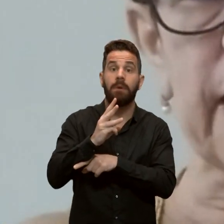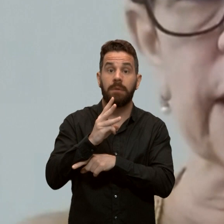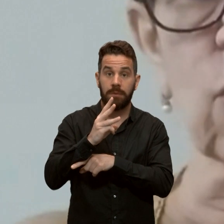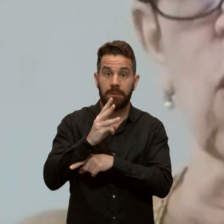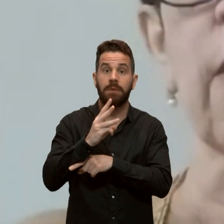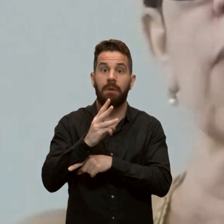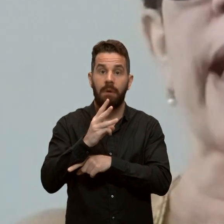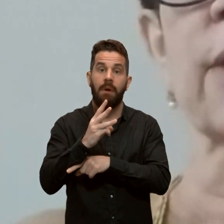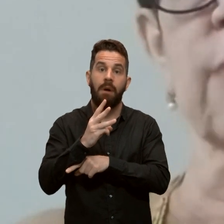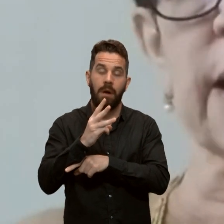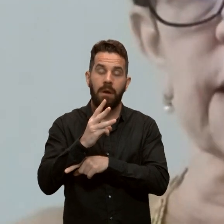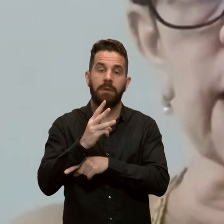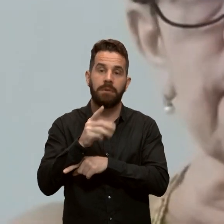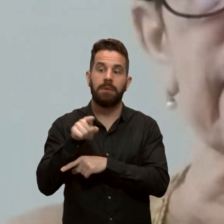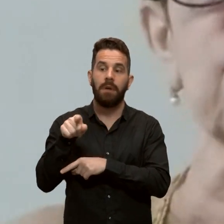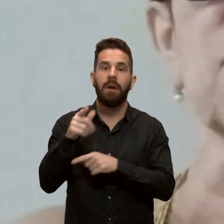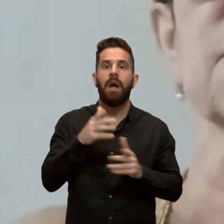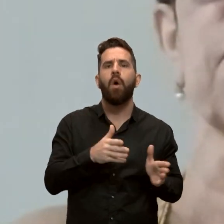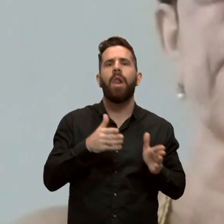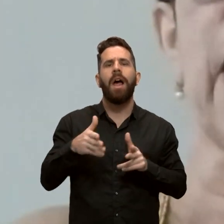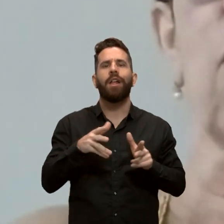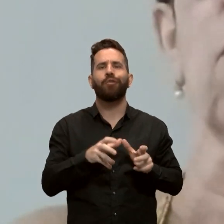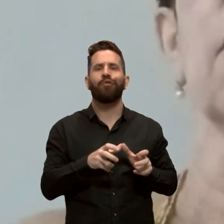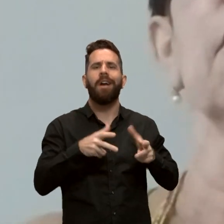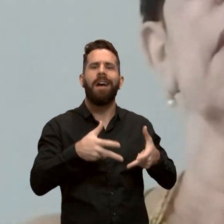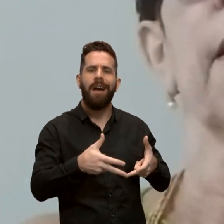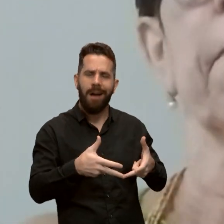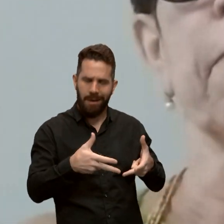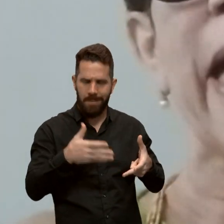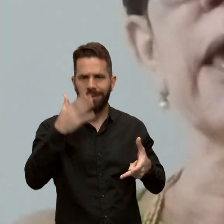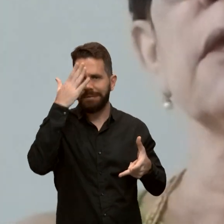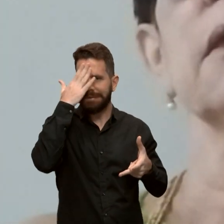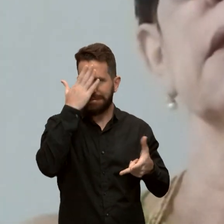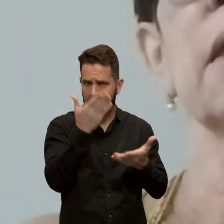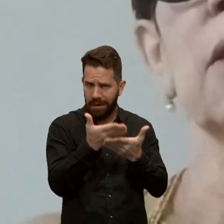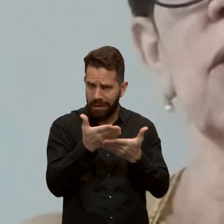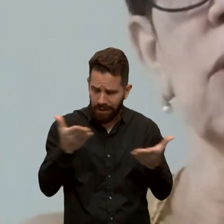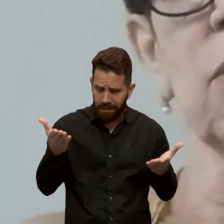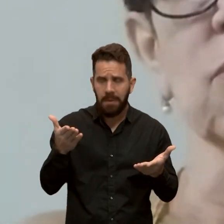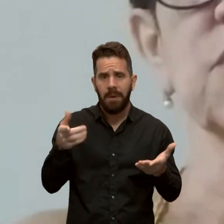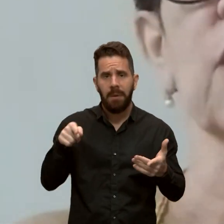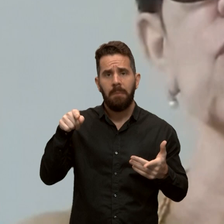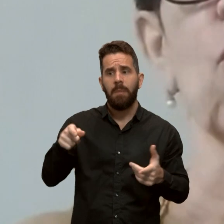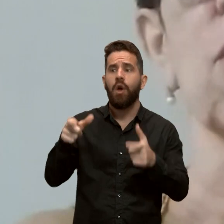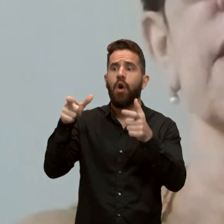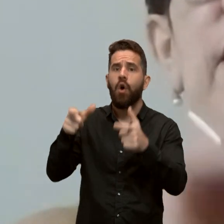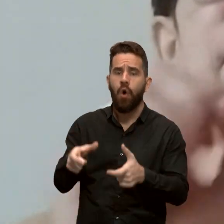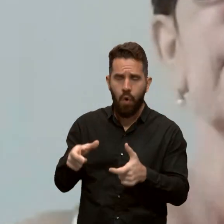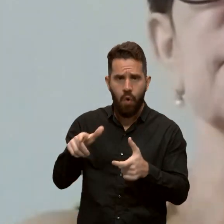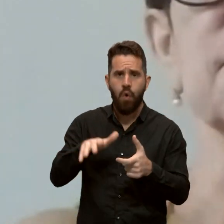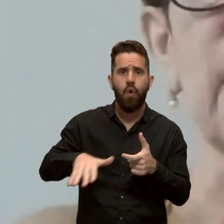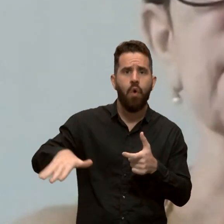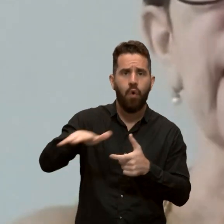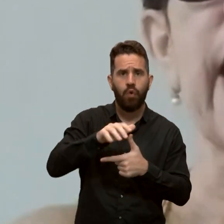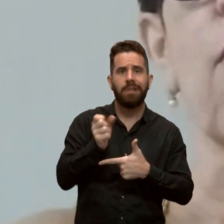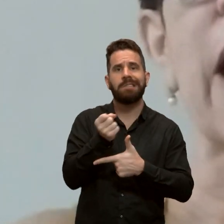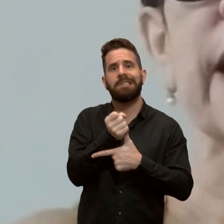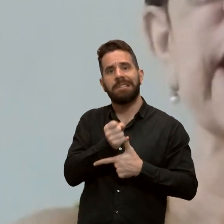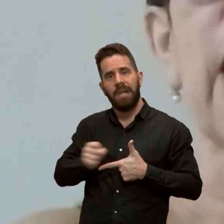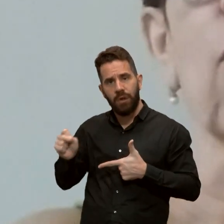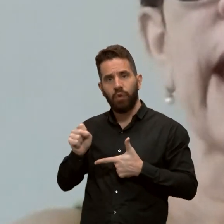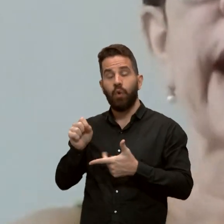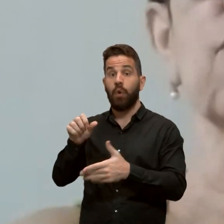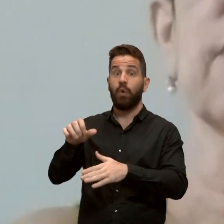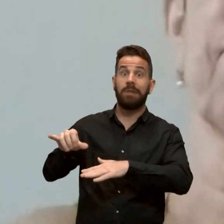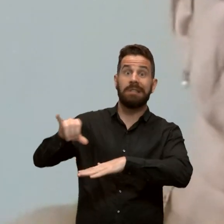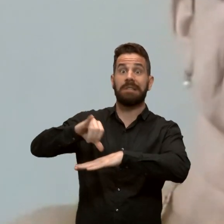do Trabalhador, ao lado da Câmara Municipal, bem no setor central,